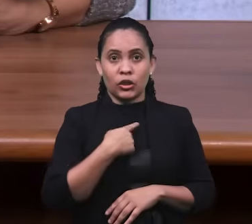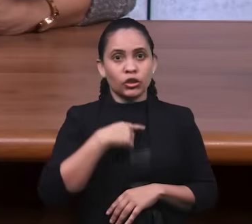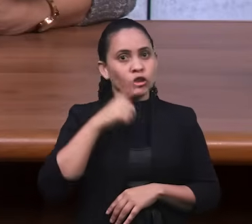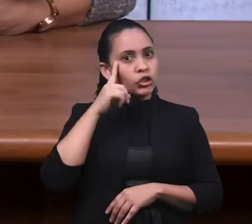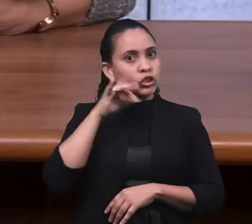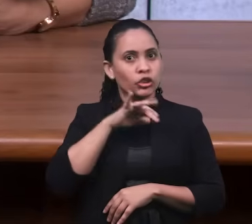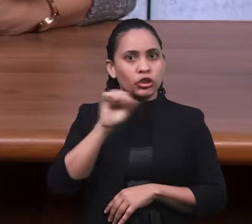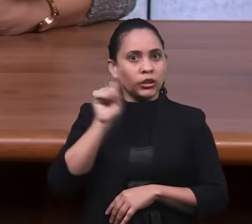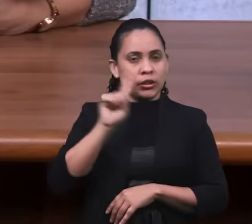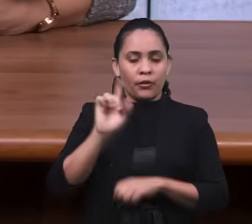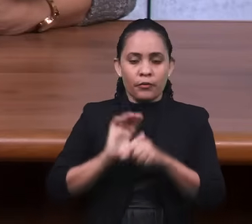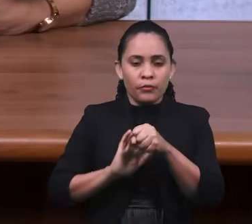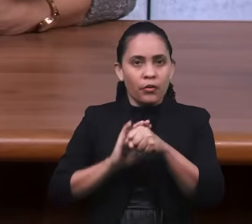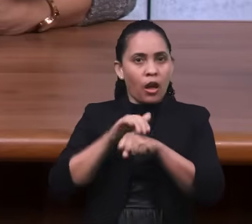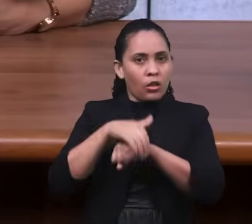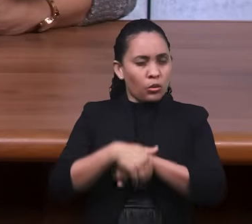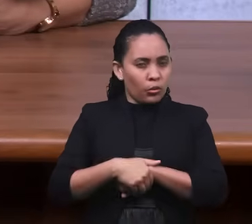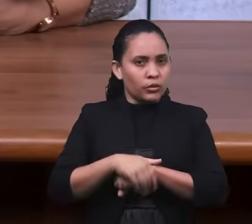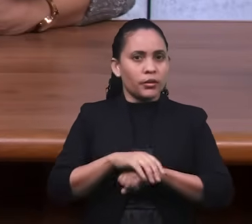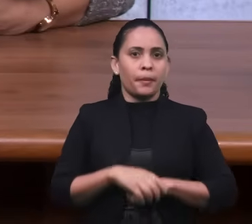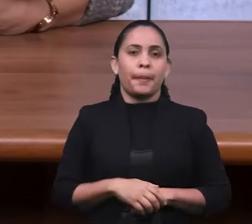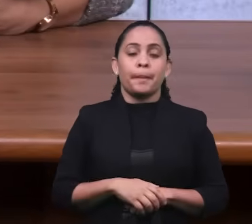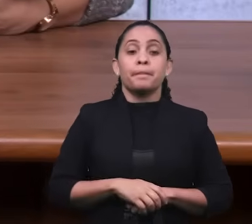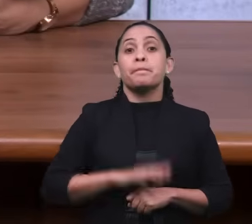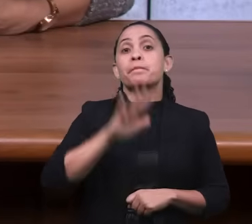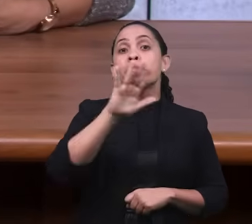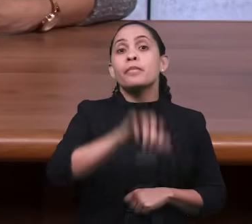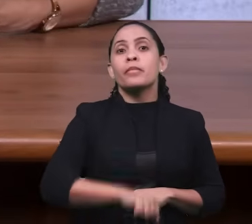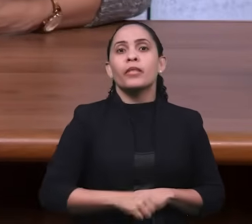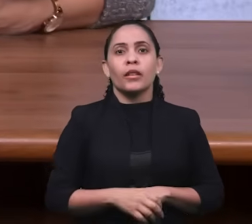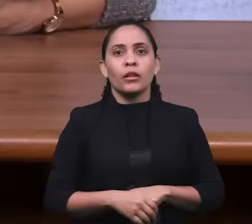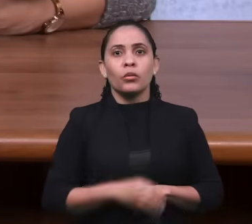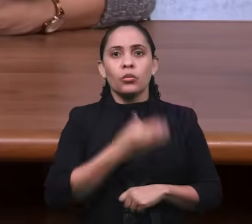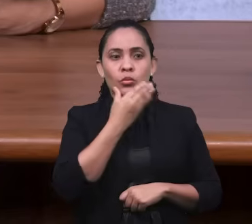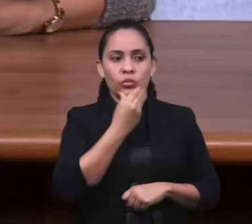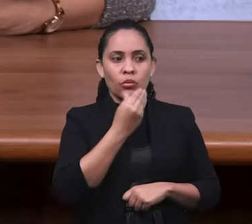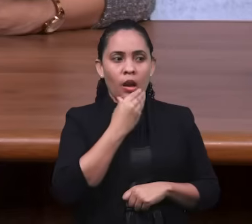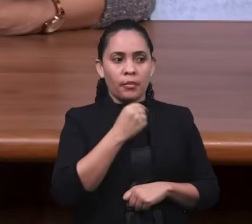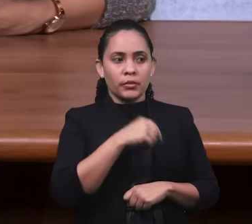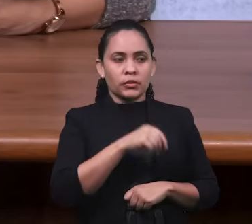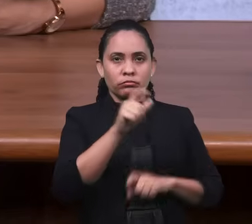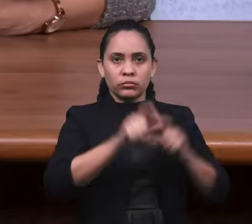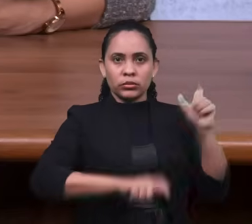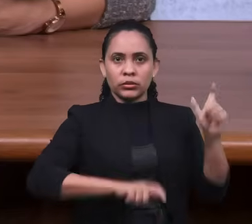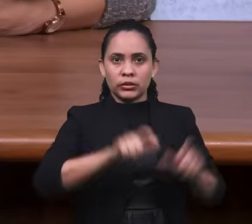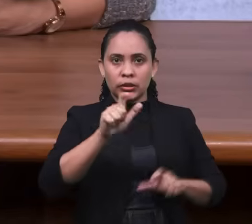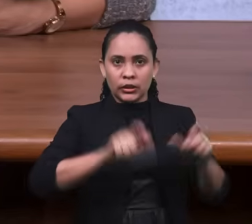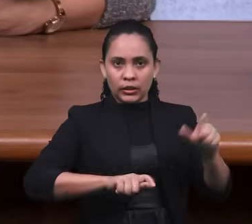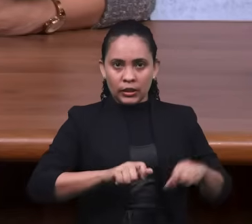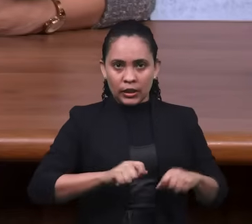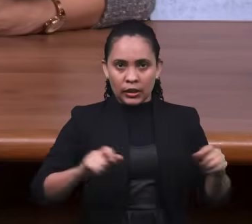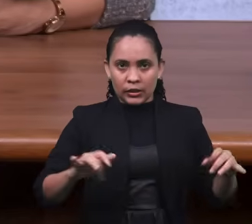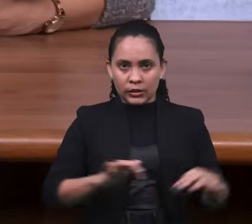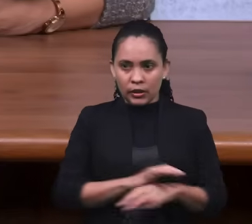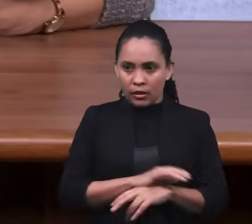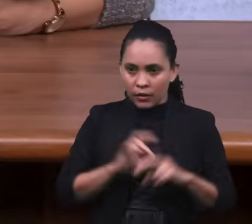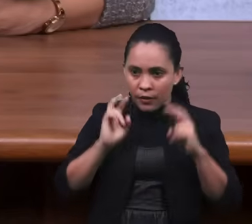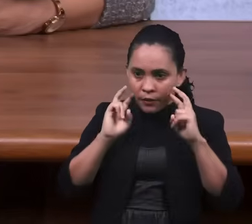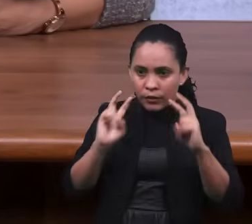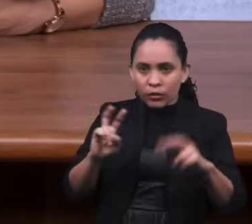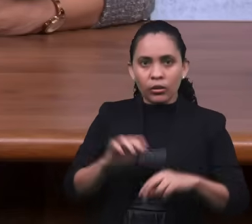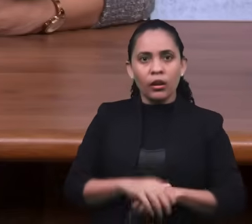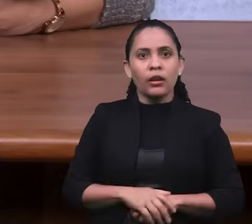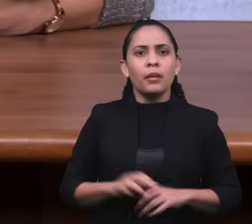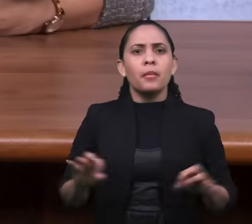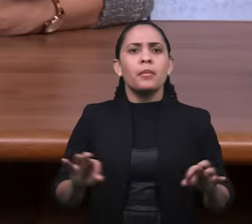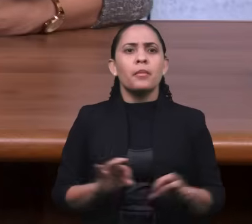mas fê-lo de noite. Levantando-se, pois, os homens daquela cidade de madrugada, eis que estava o